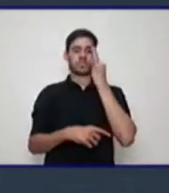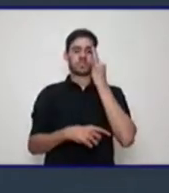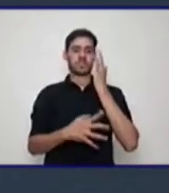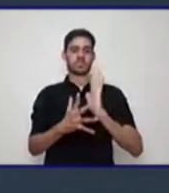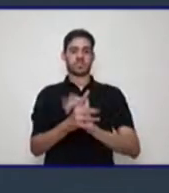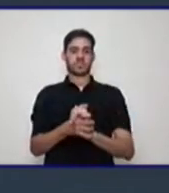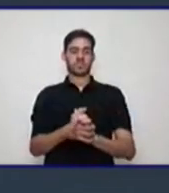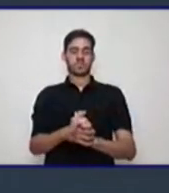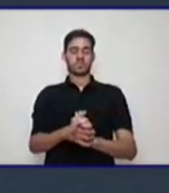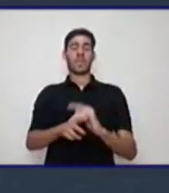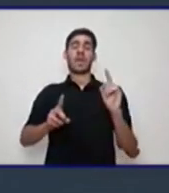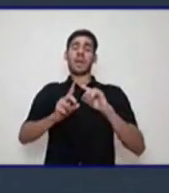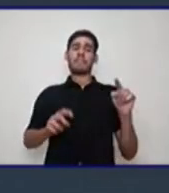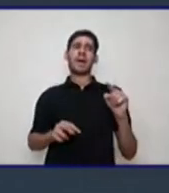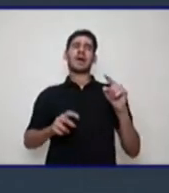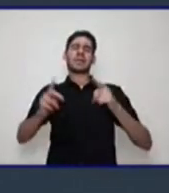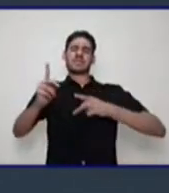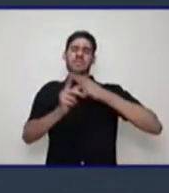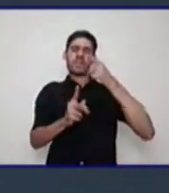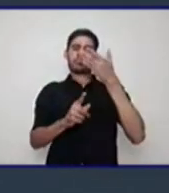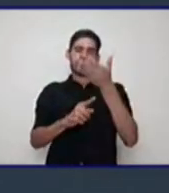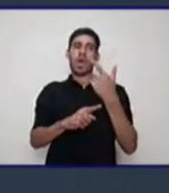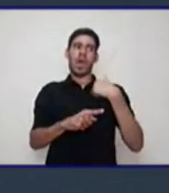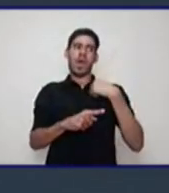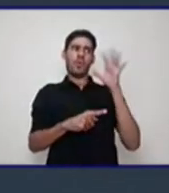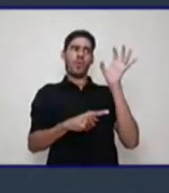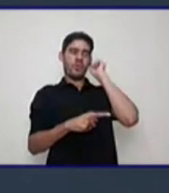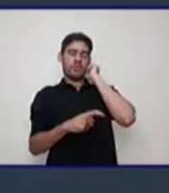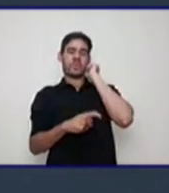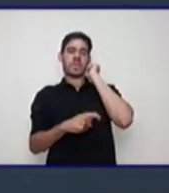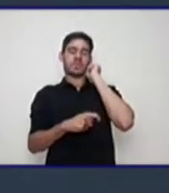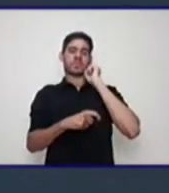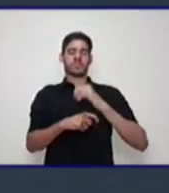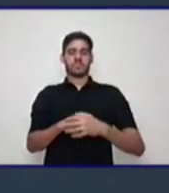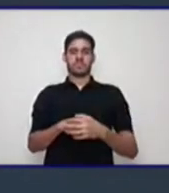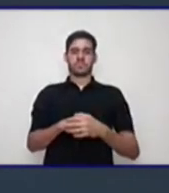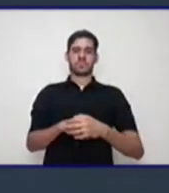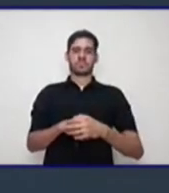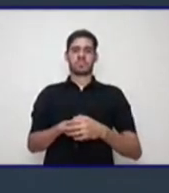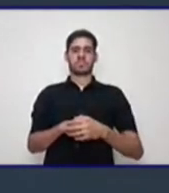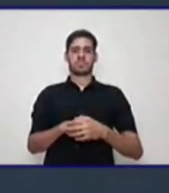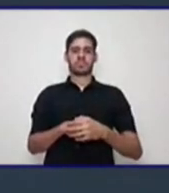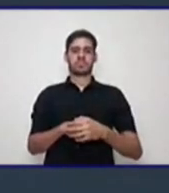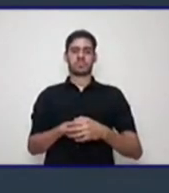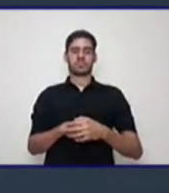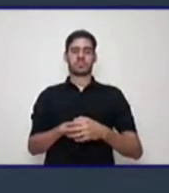Mas ouvindo Vossa Excelência, presidente, eu fiquei aqui,